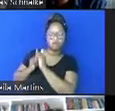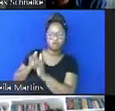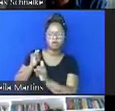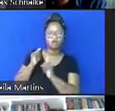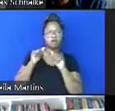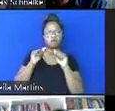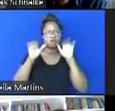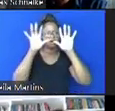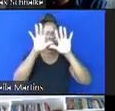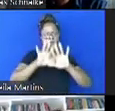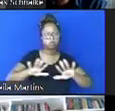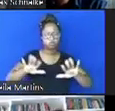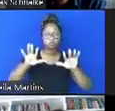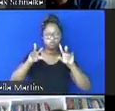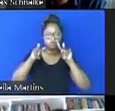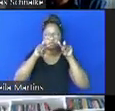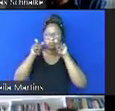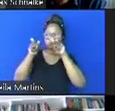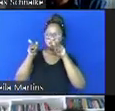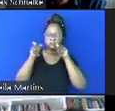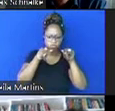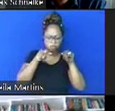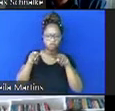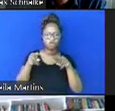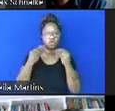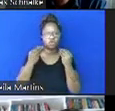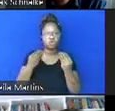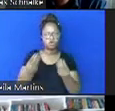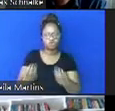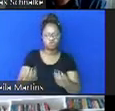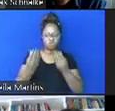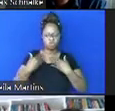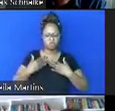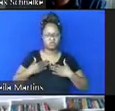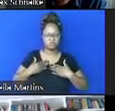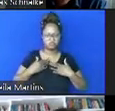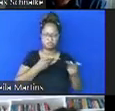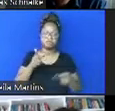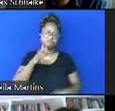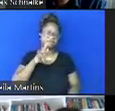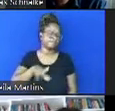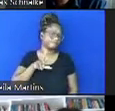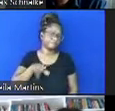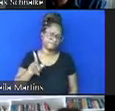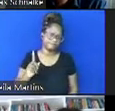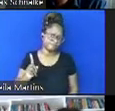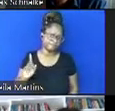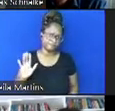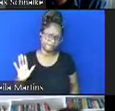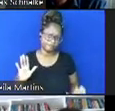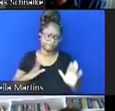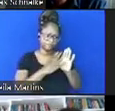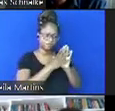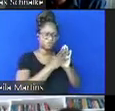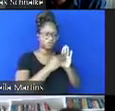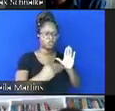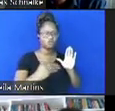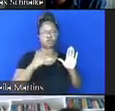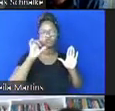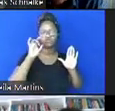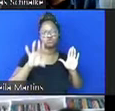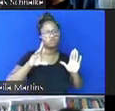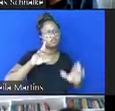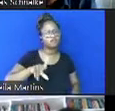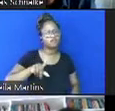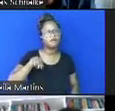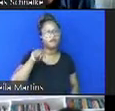passada para o visitante. Aqui não se trata de modelos apenas. Aqui na